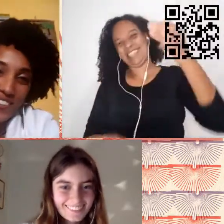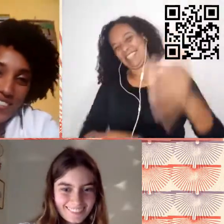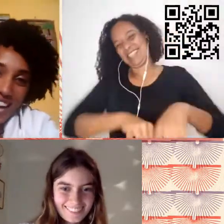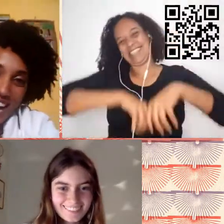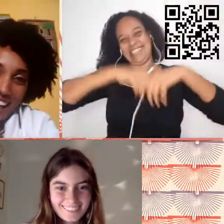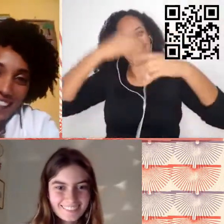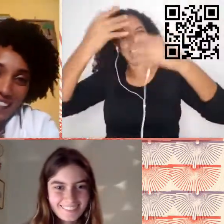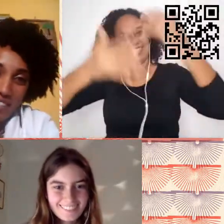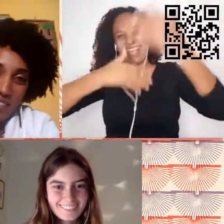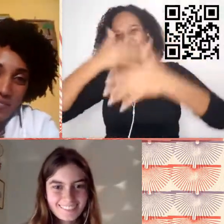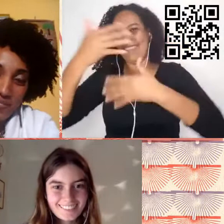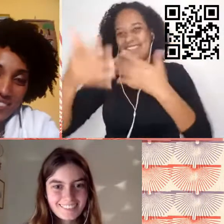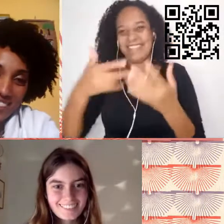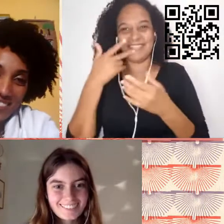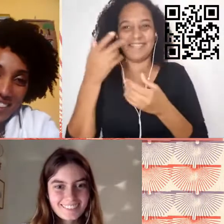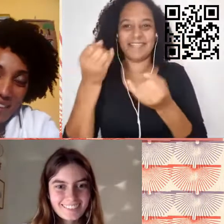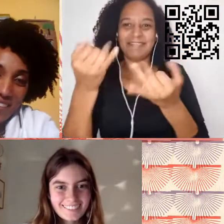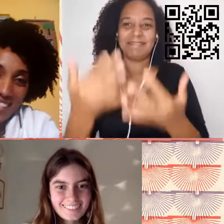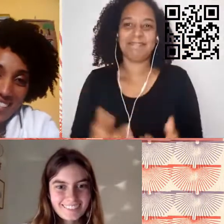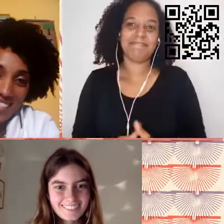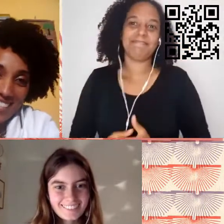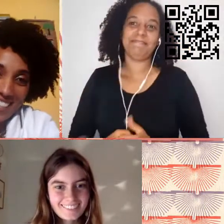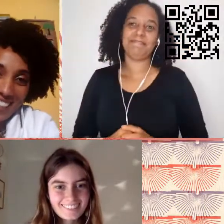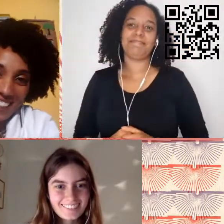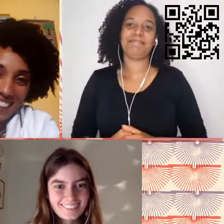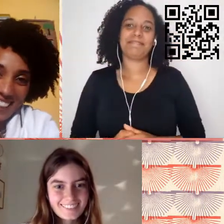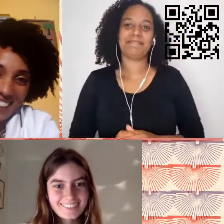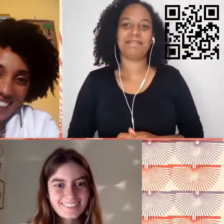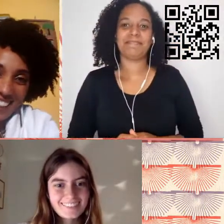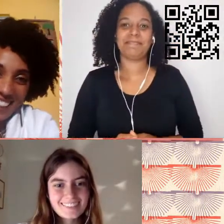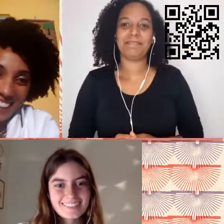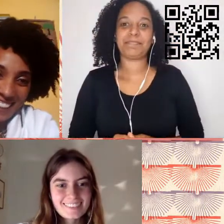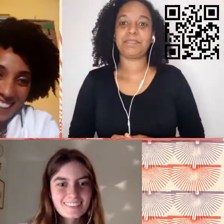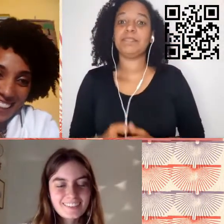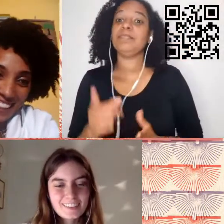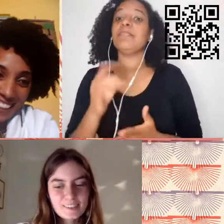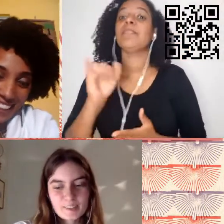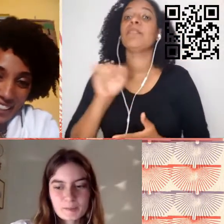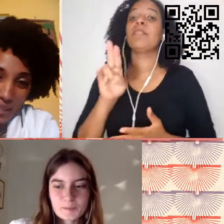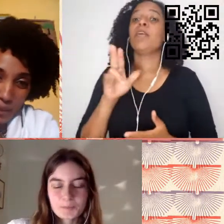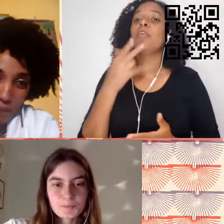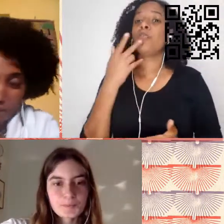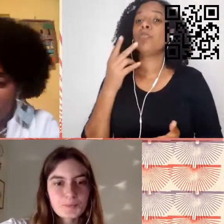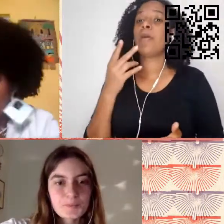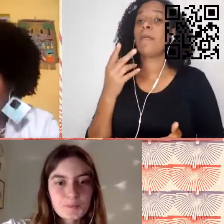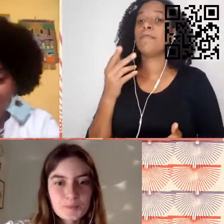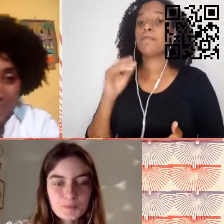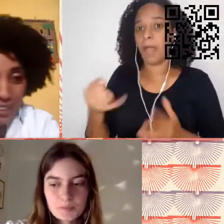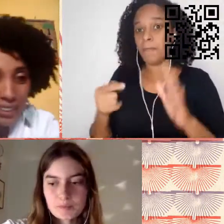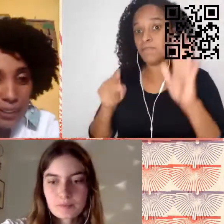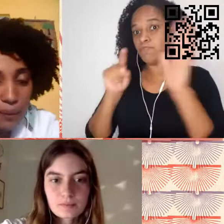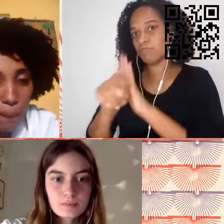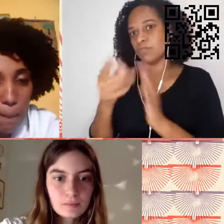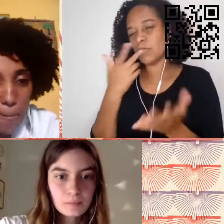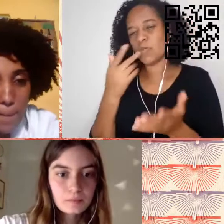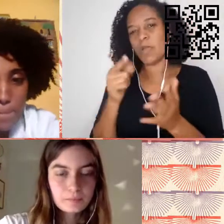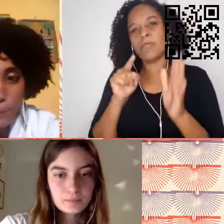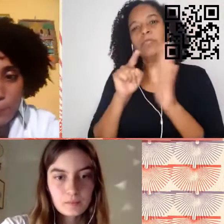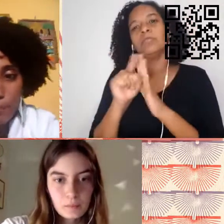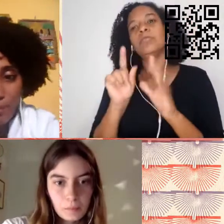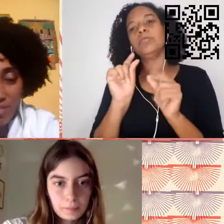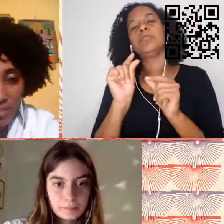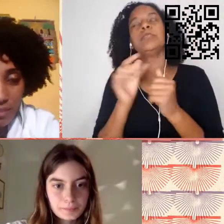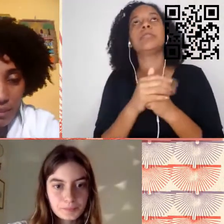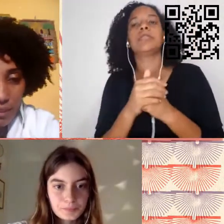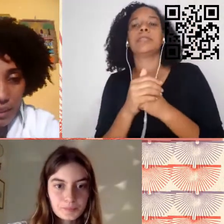pode prolongar e falar bastante. Oi, Ju, a gente ia perguntar agora um pouco